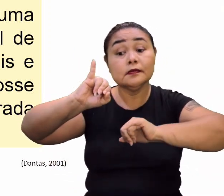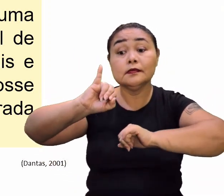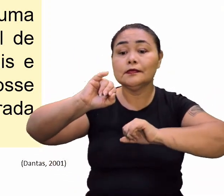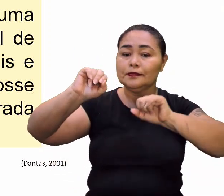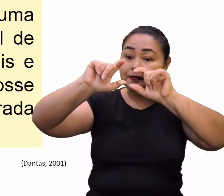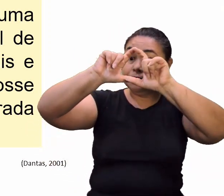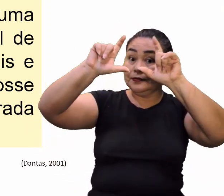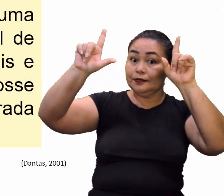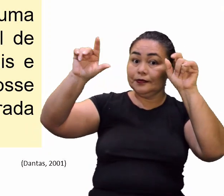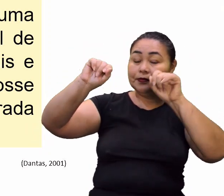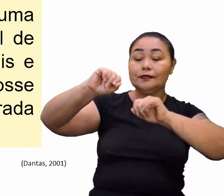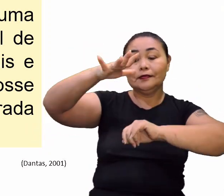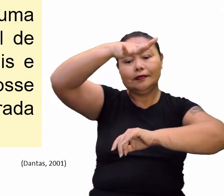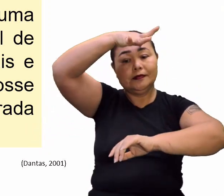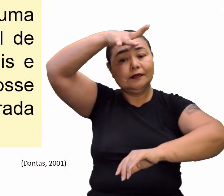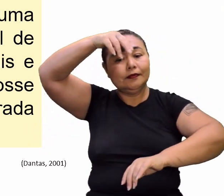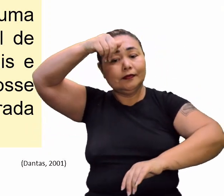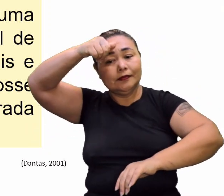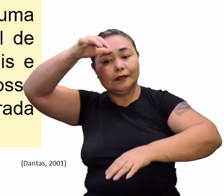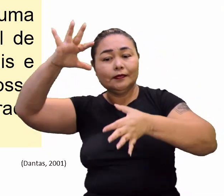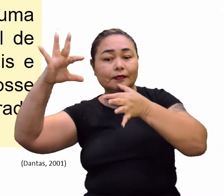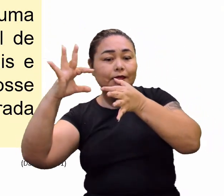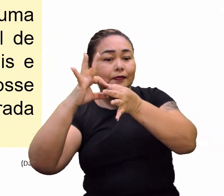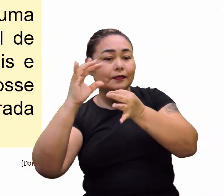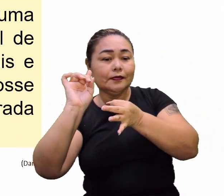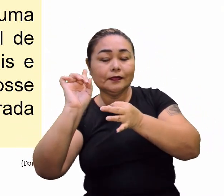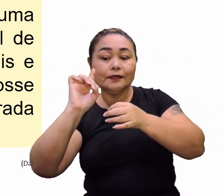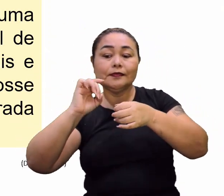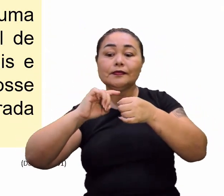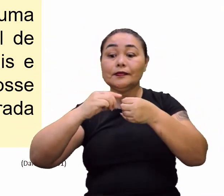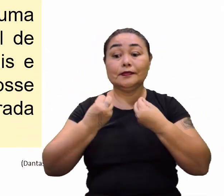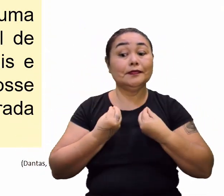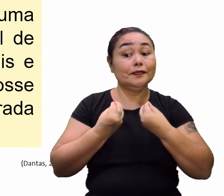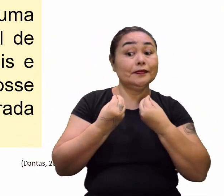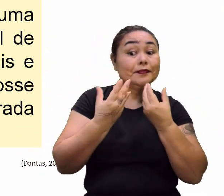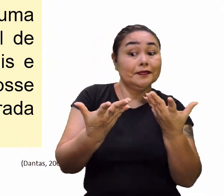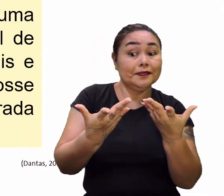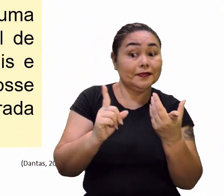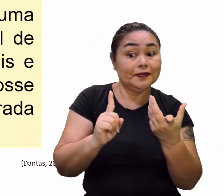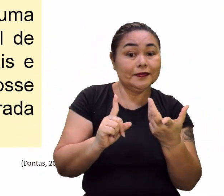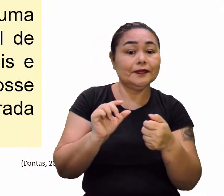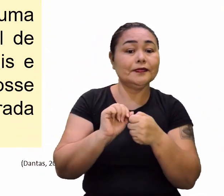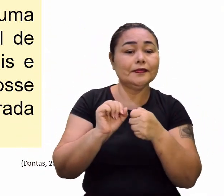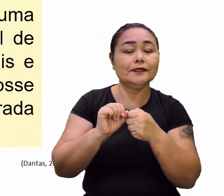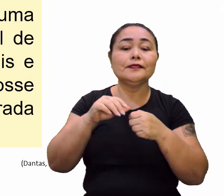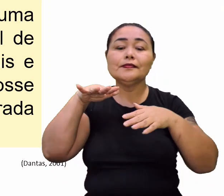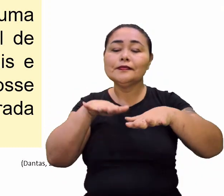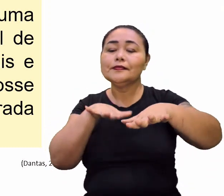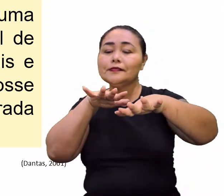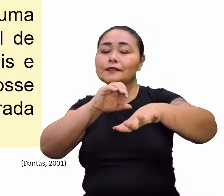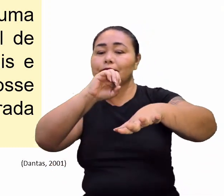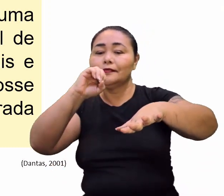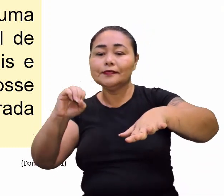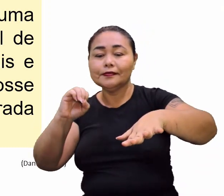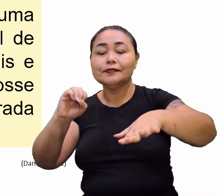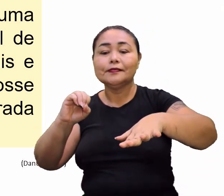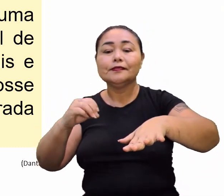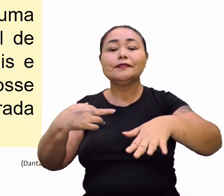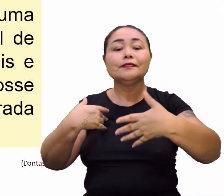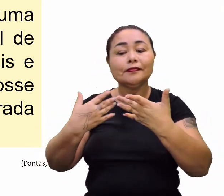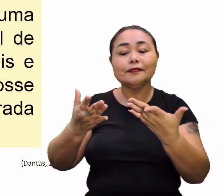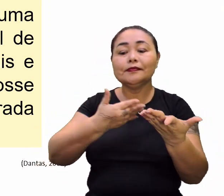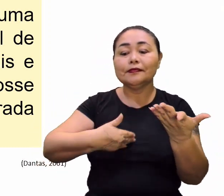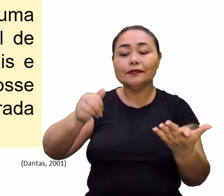os slogans, Amazônia, integrar para não entregar. Marcha para o Oeste, também,